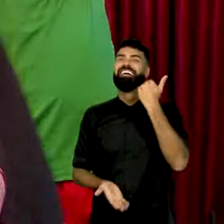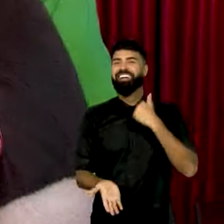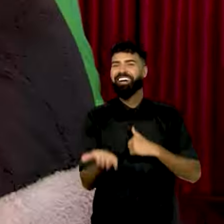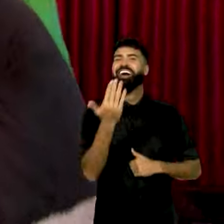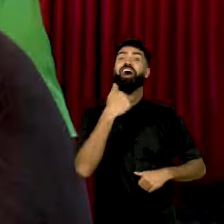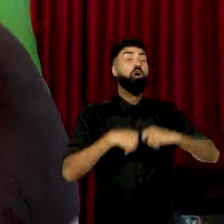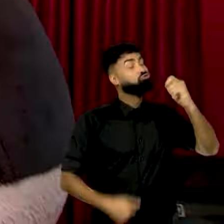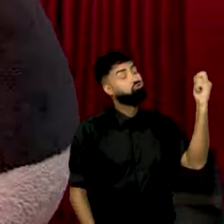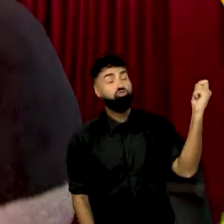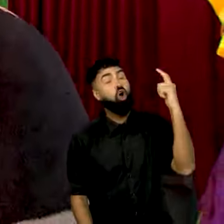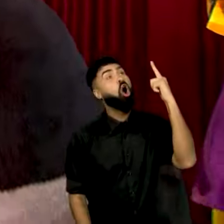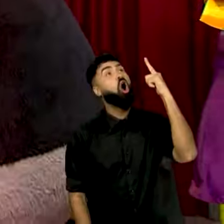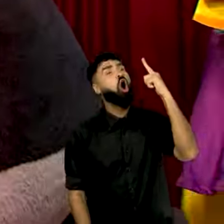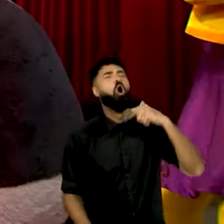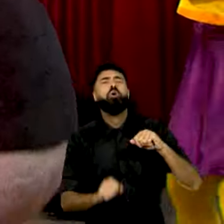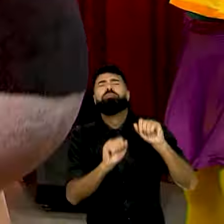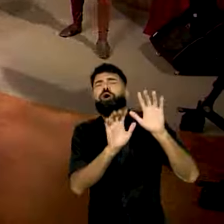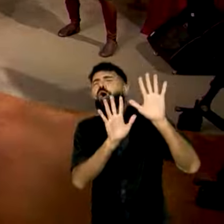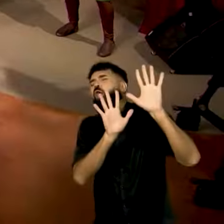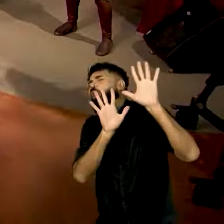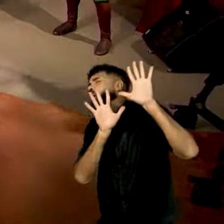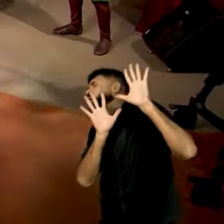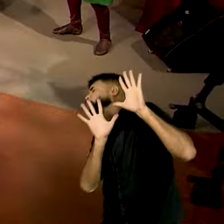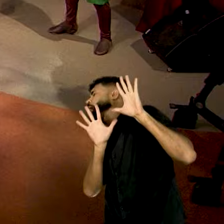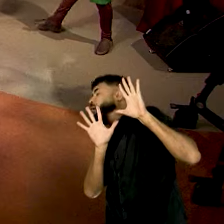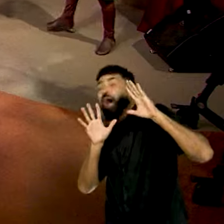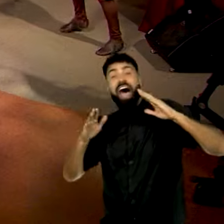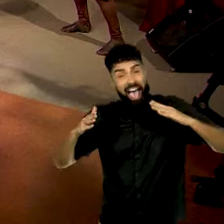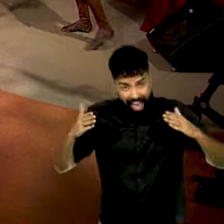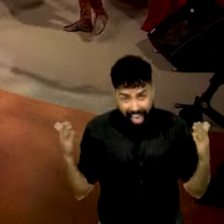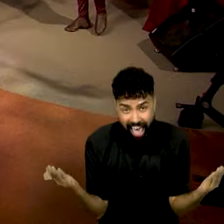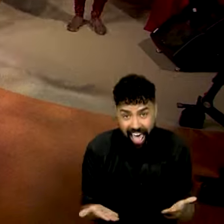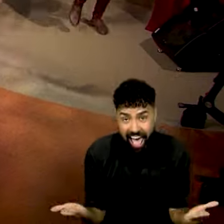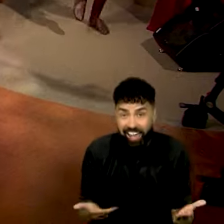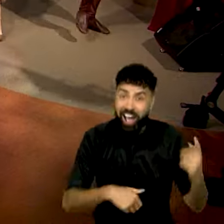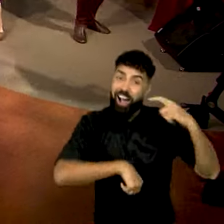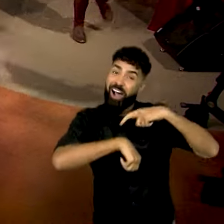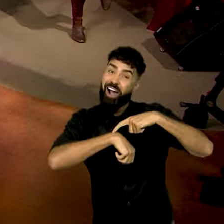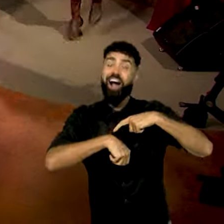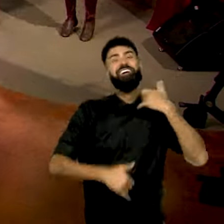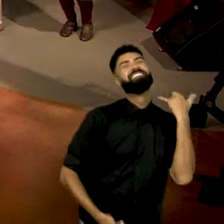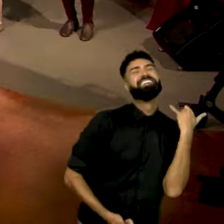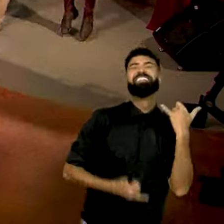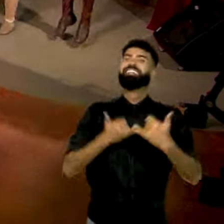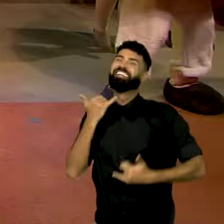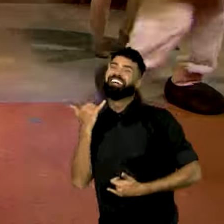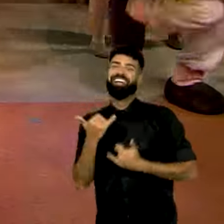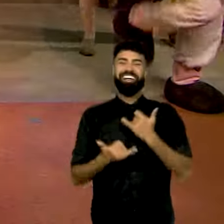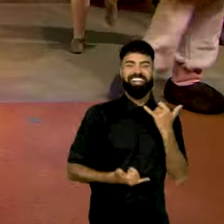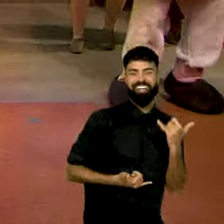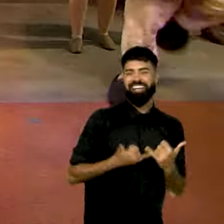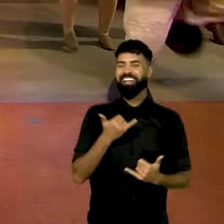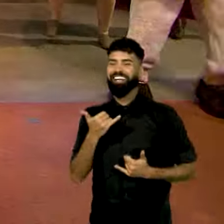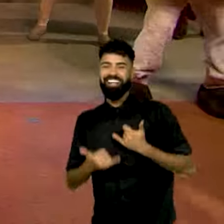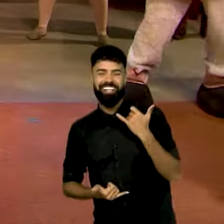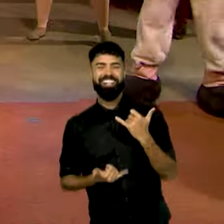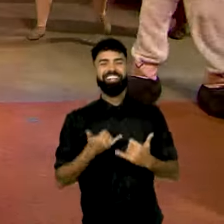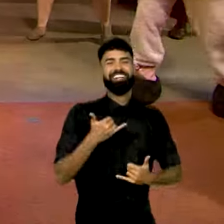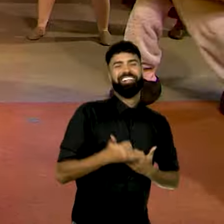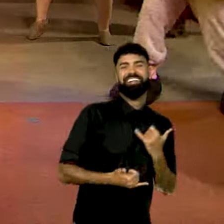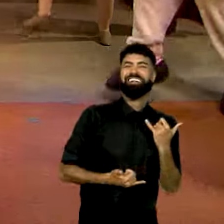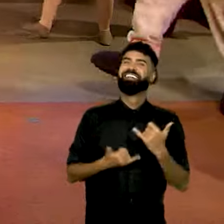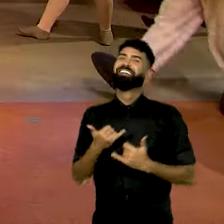o sol raiou e agora é hora de brincar. Que